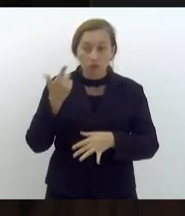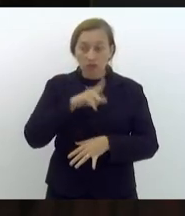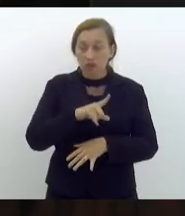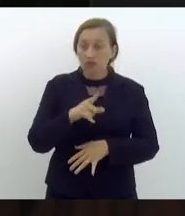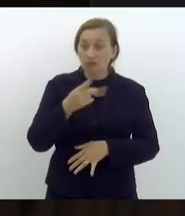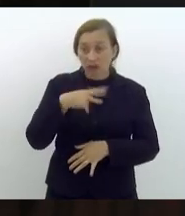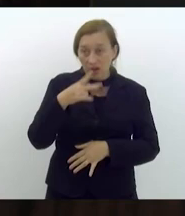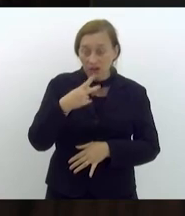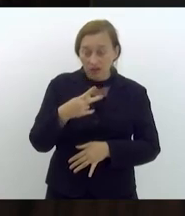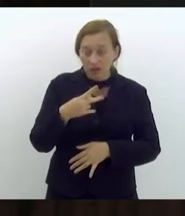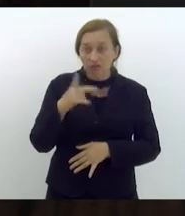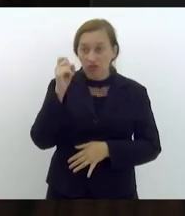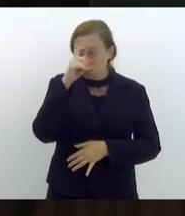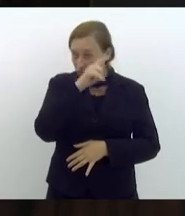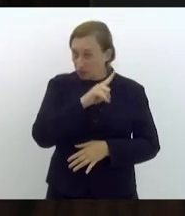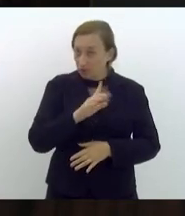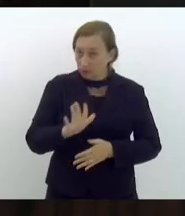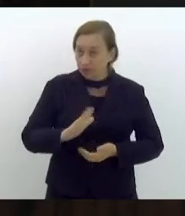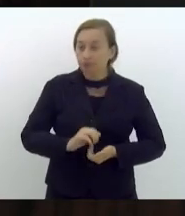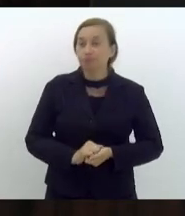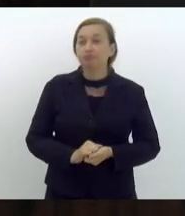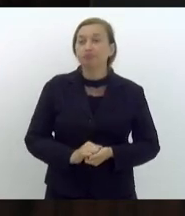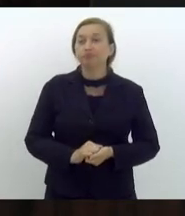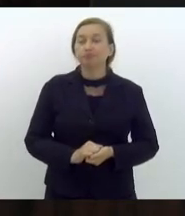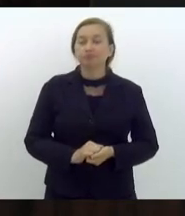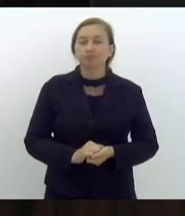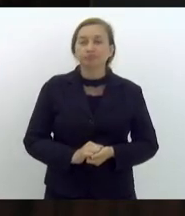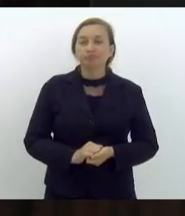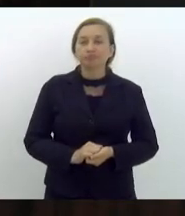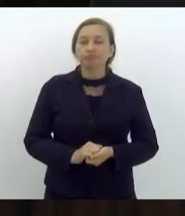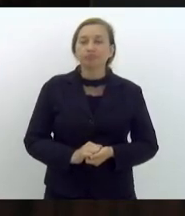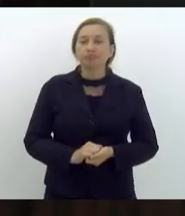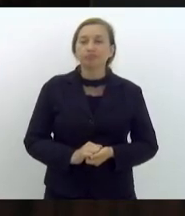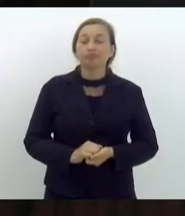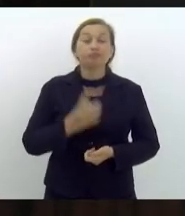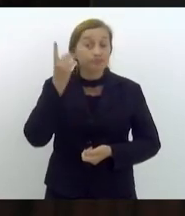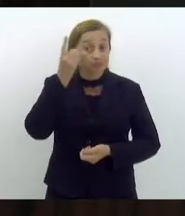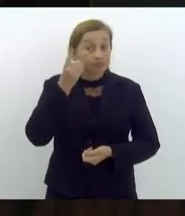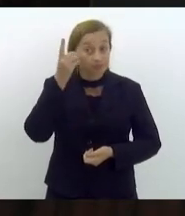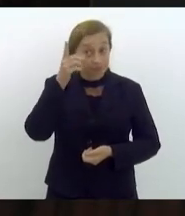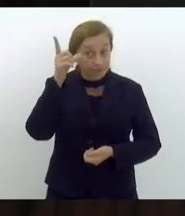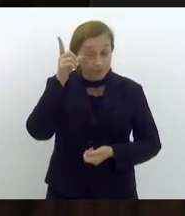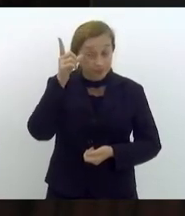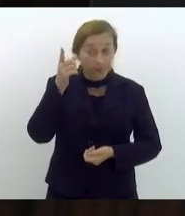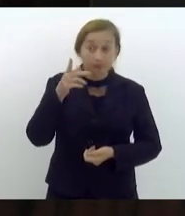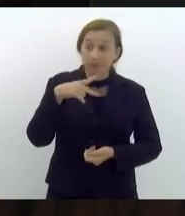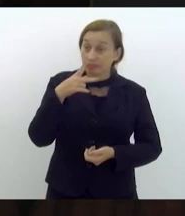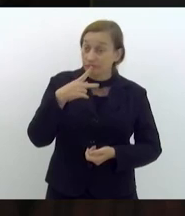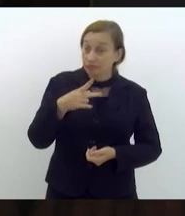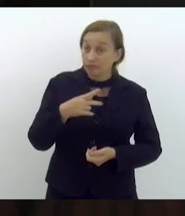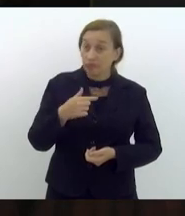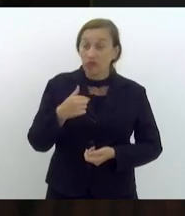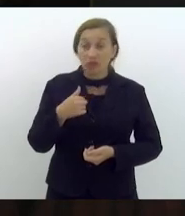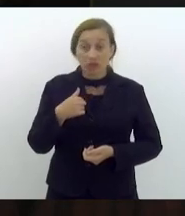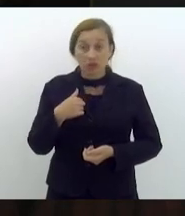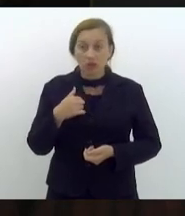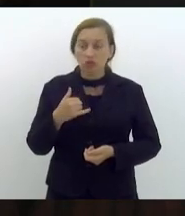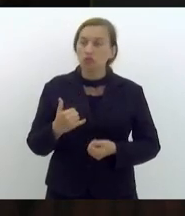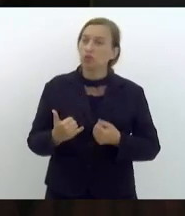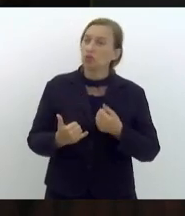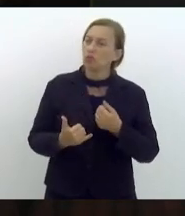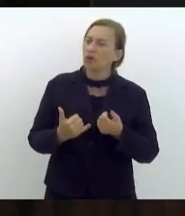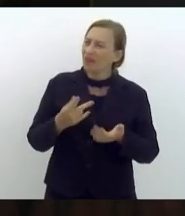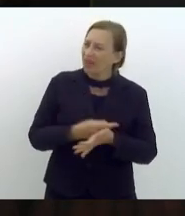porque aí fica difícil a deputada Lucinha trouxe um fato de que eu estou enganada